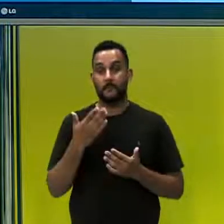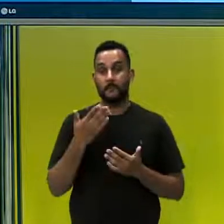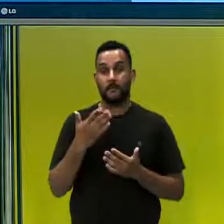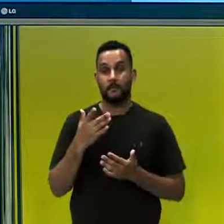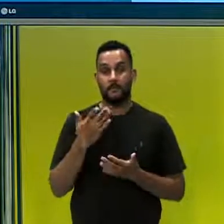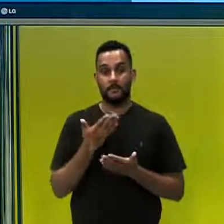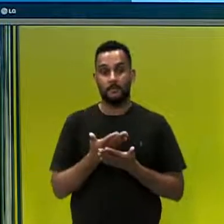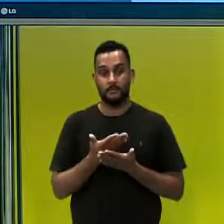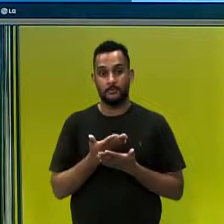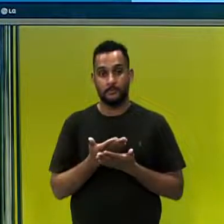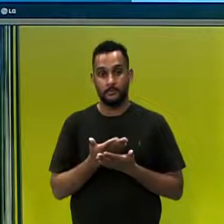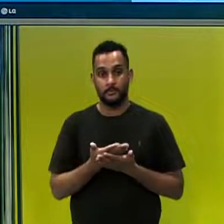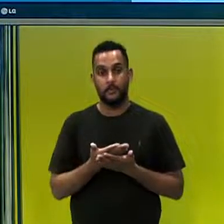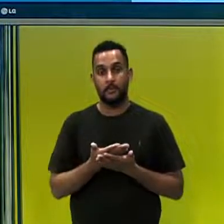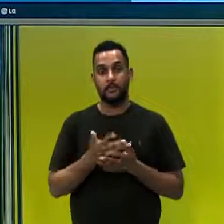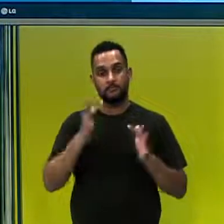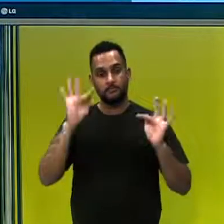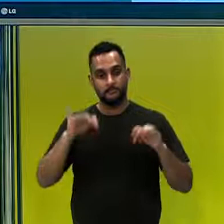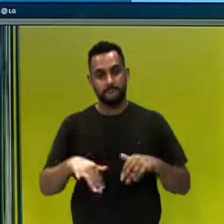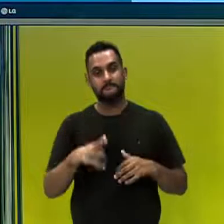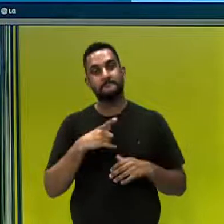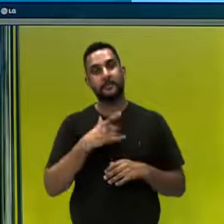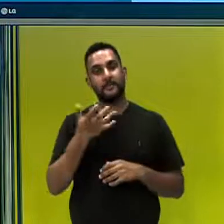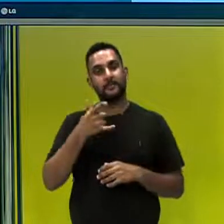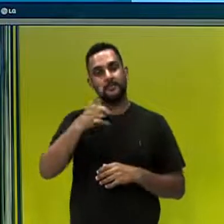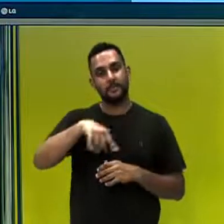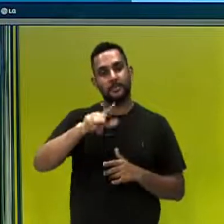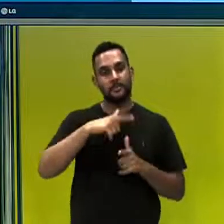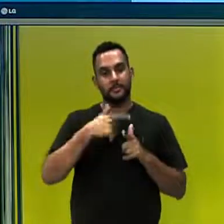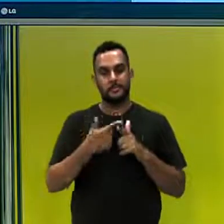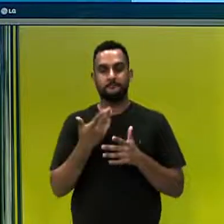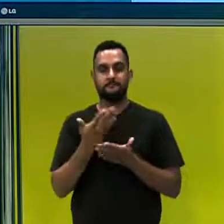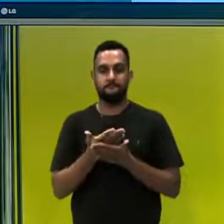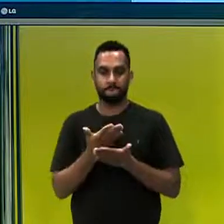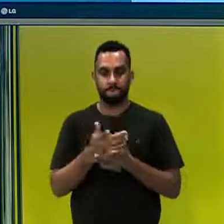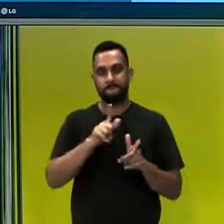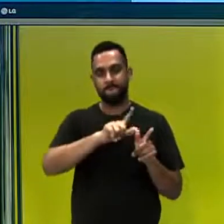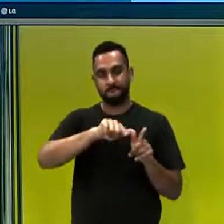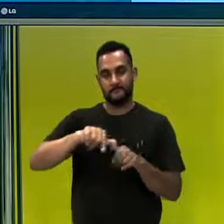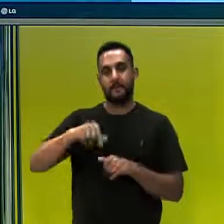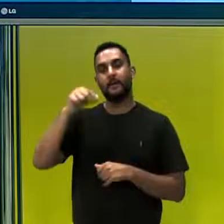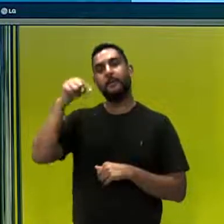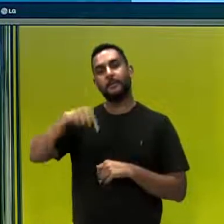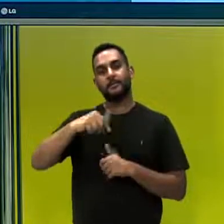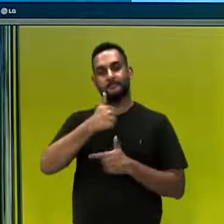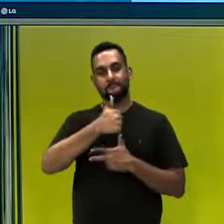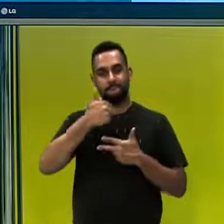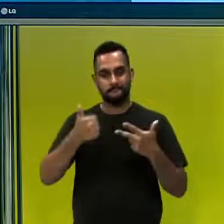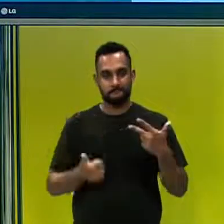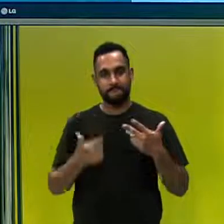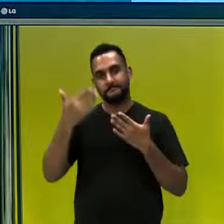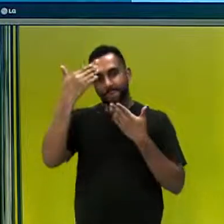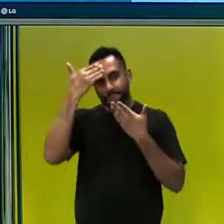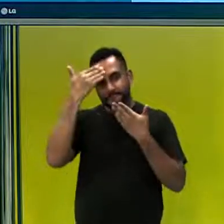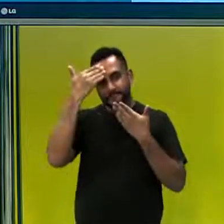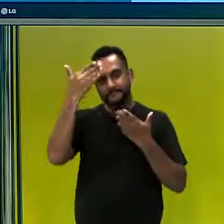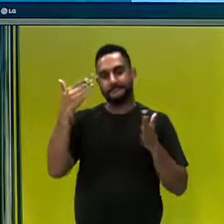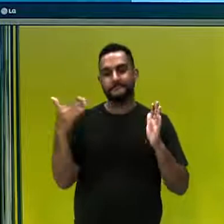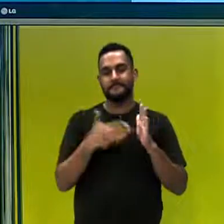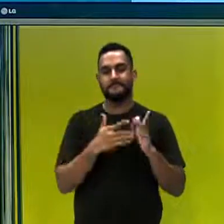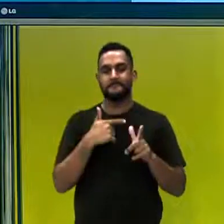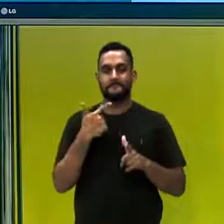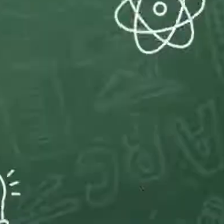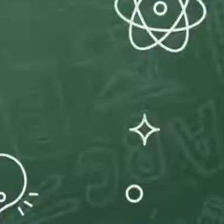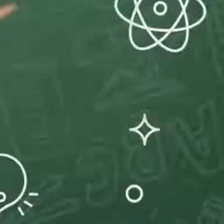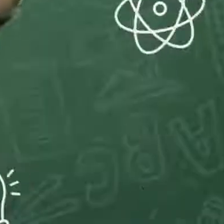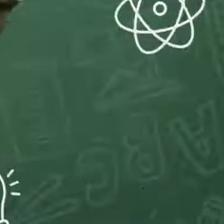aula... Por hoje a gente encerra a nossa aula e contamos com você para a próxima aula de geografia aqui no Goiás Bem no Enem. Meu muito obrigado e até a